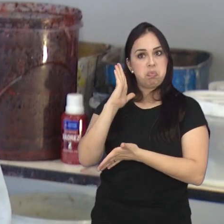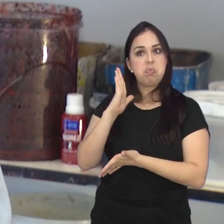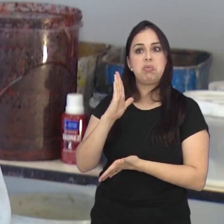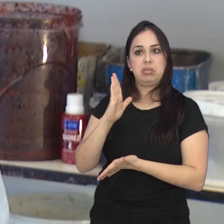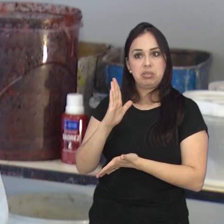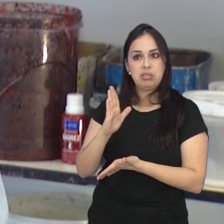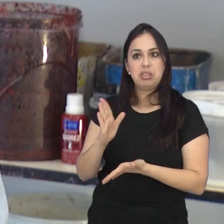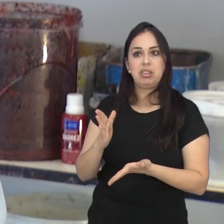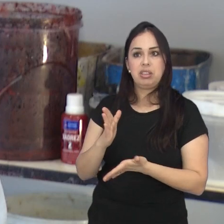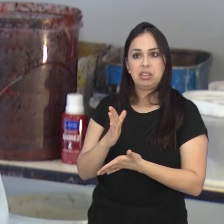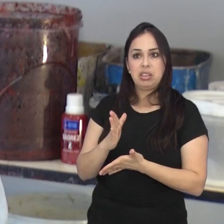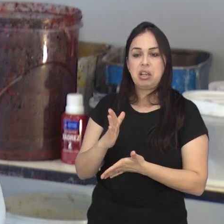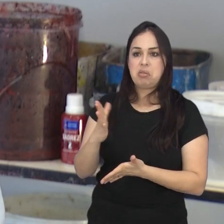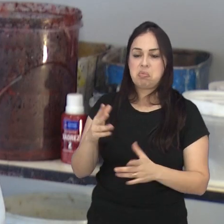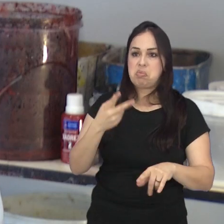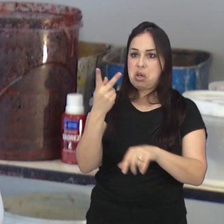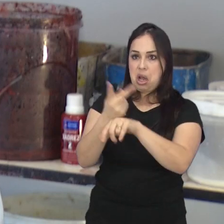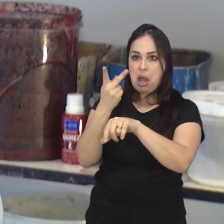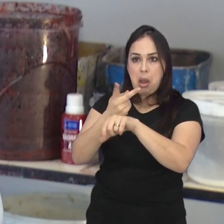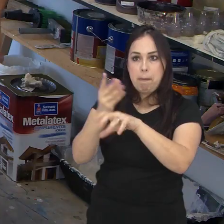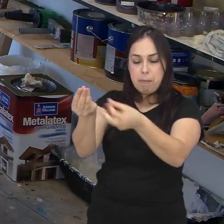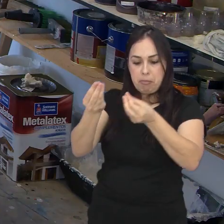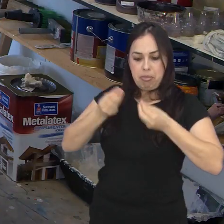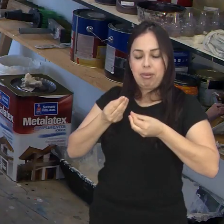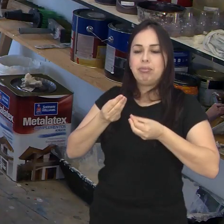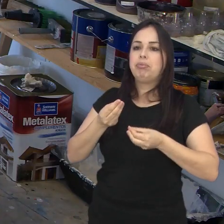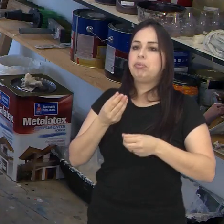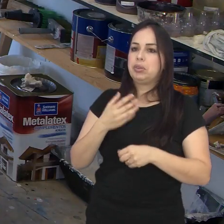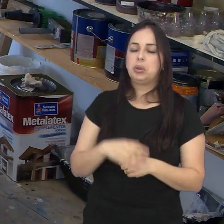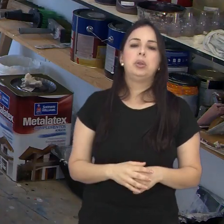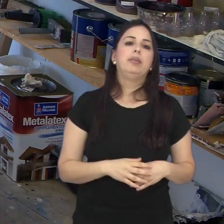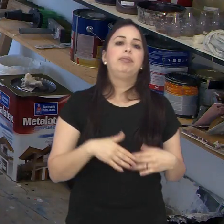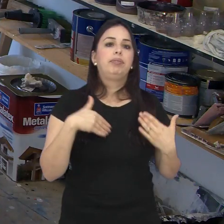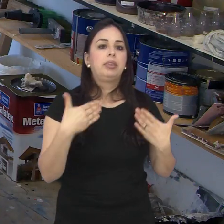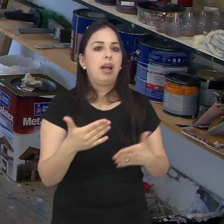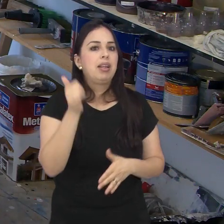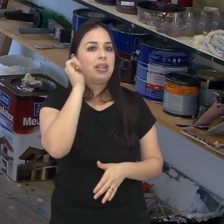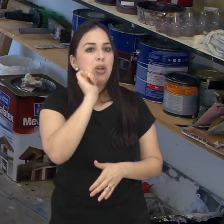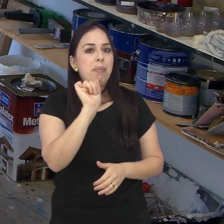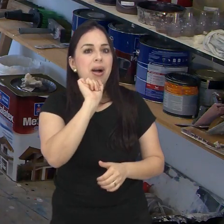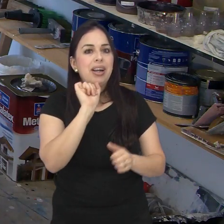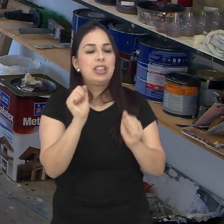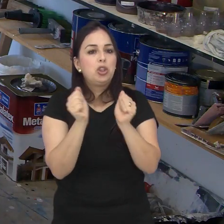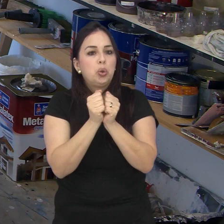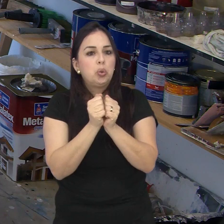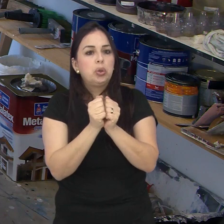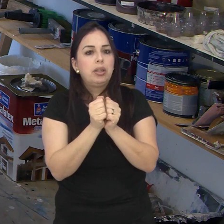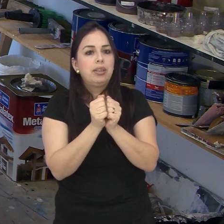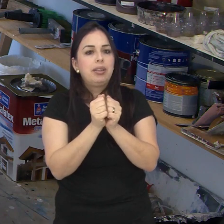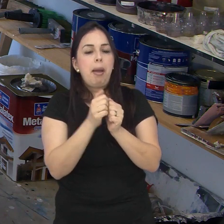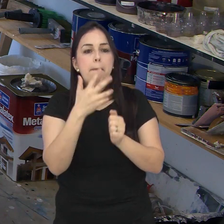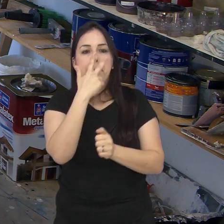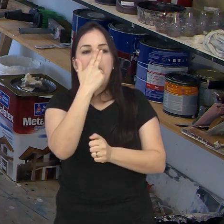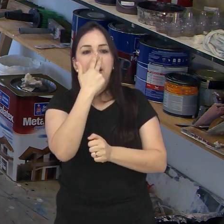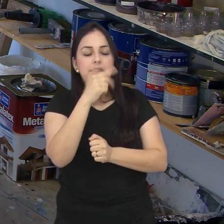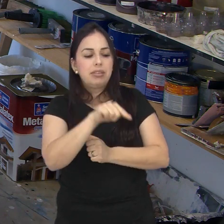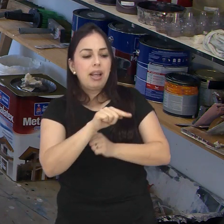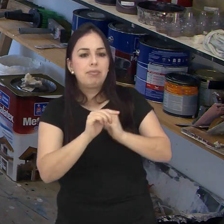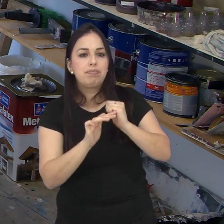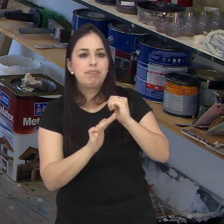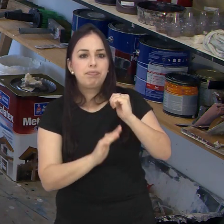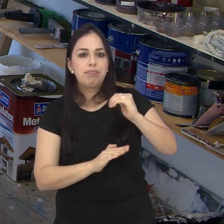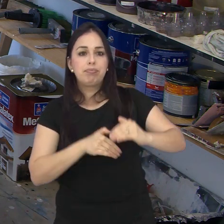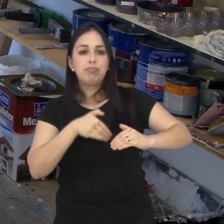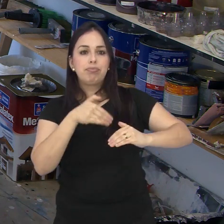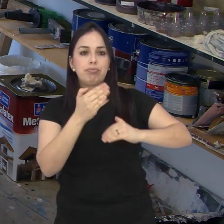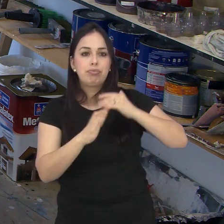entrei, né? Foi muito bom para mim também. Então foi isso, né? Com a sua mãe lá, foi muito gradual o seu início,